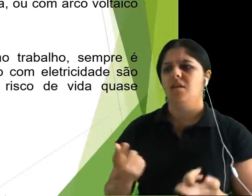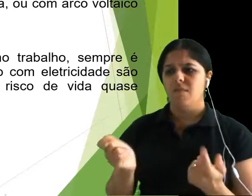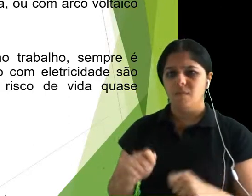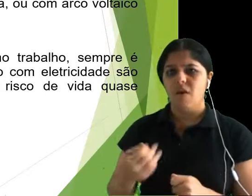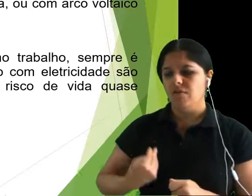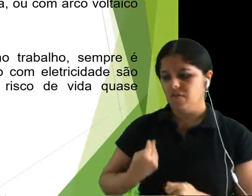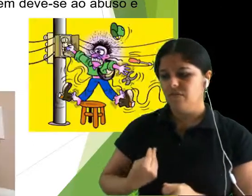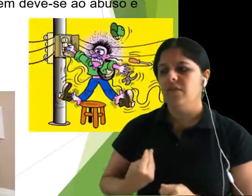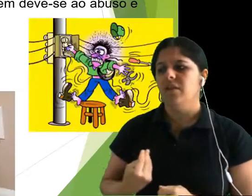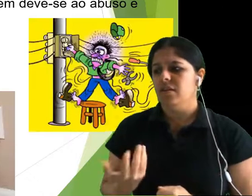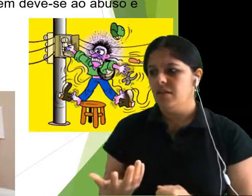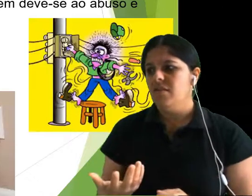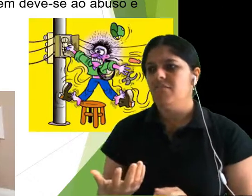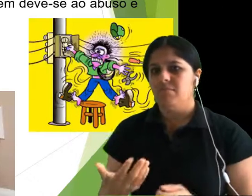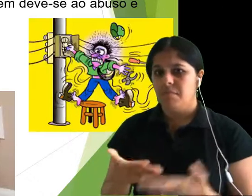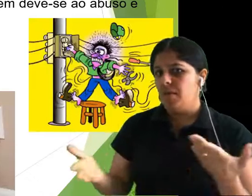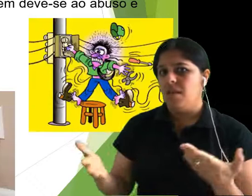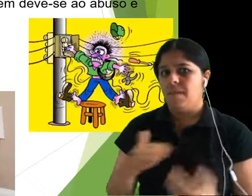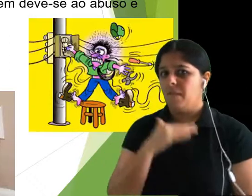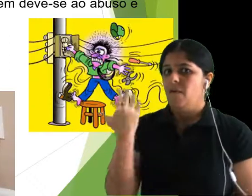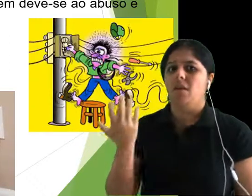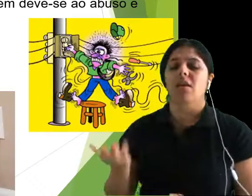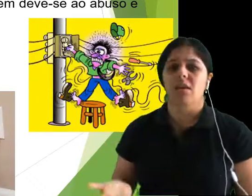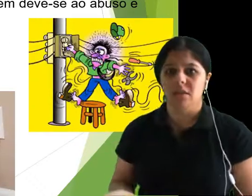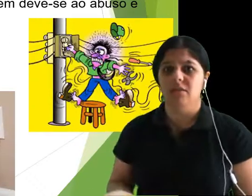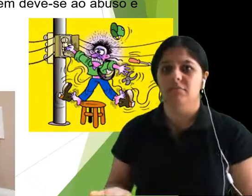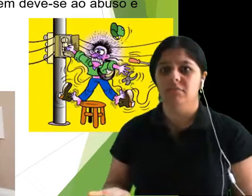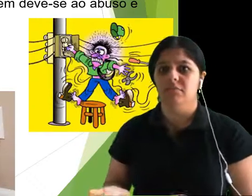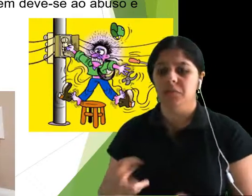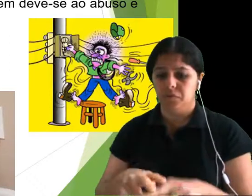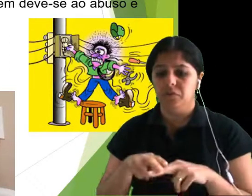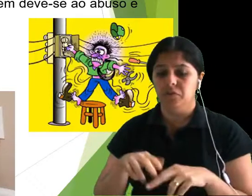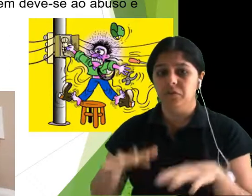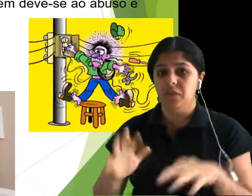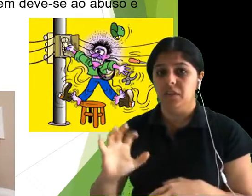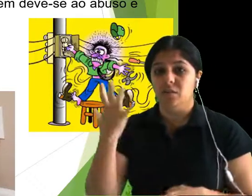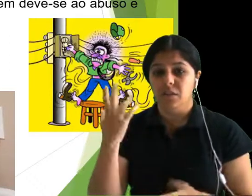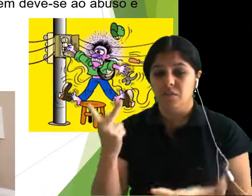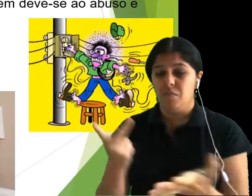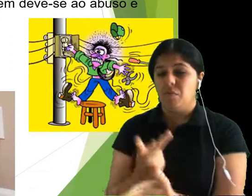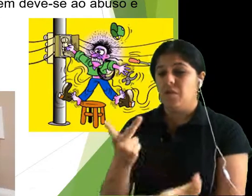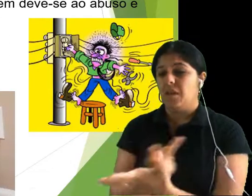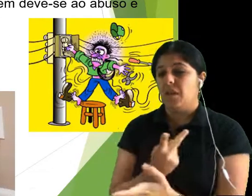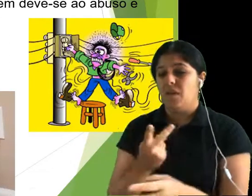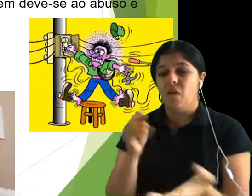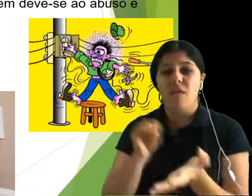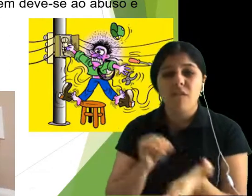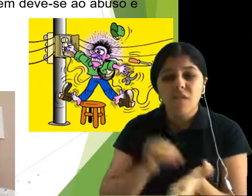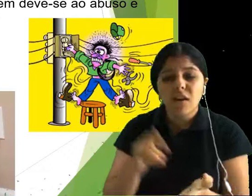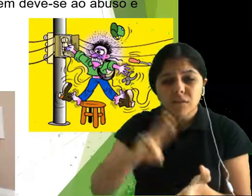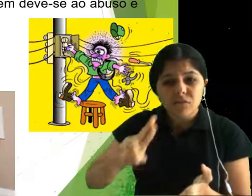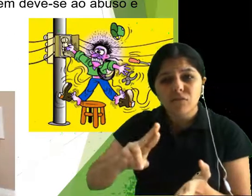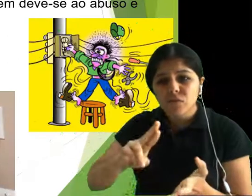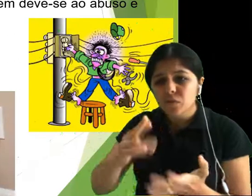quase sempre está presente. Então, muitos casos ocorrem por erros ou por falta de proteção